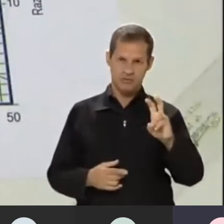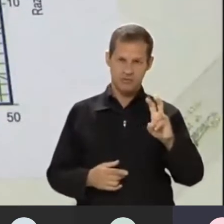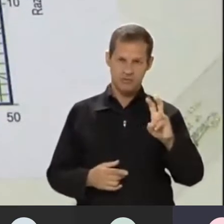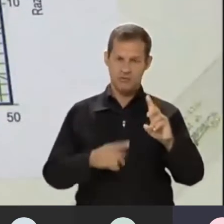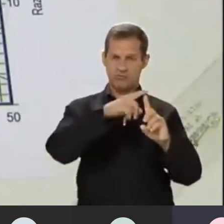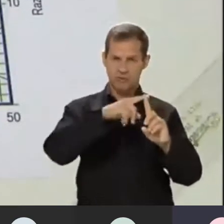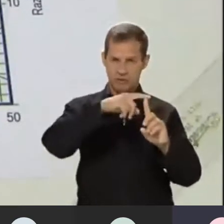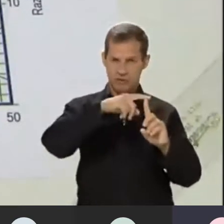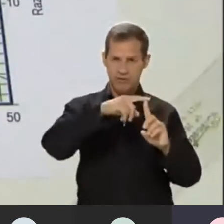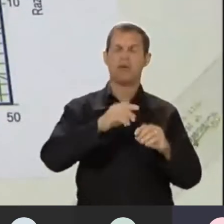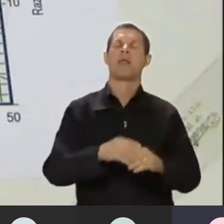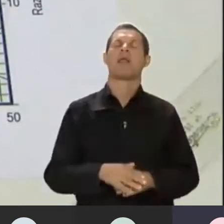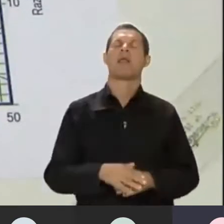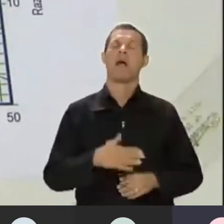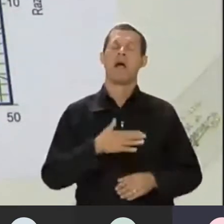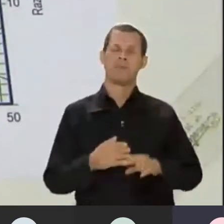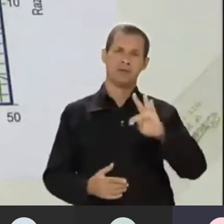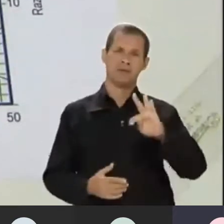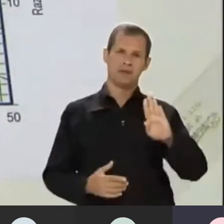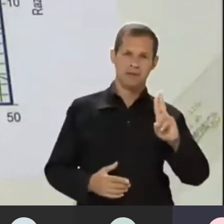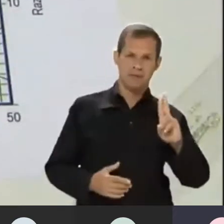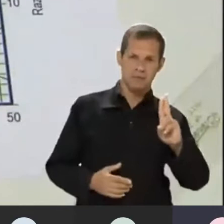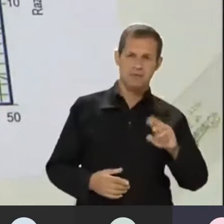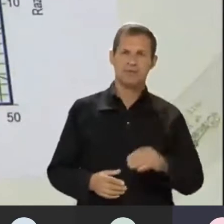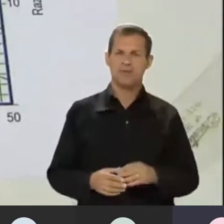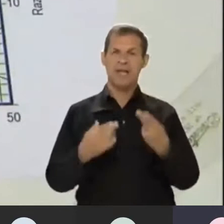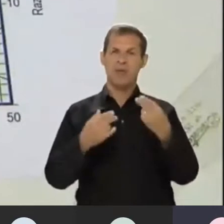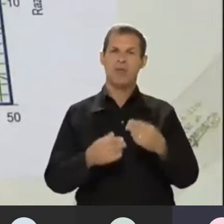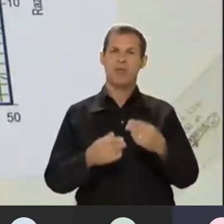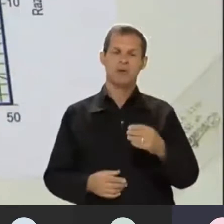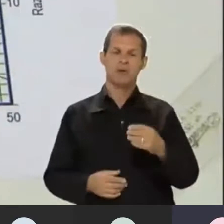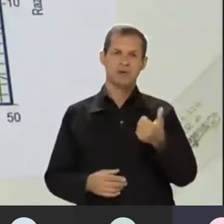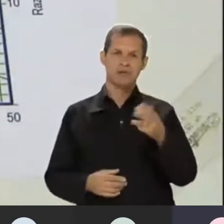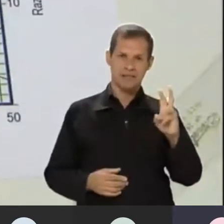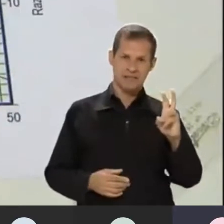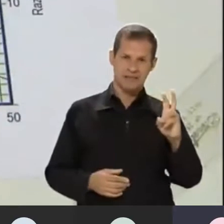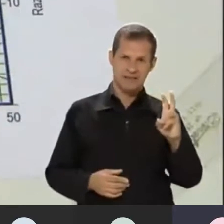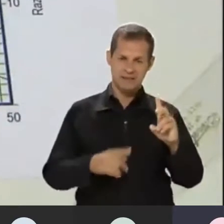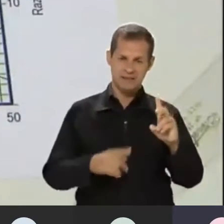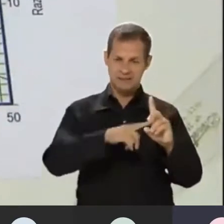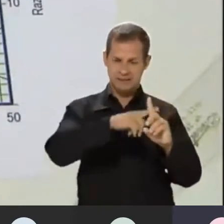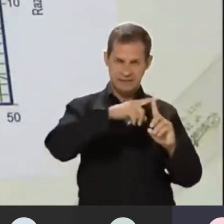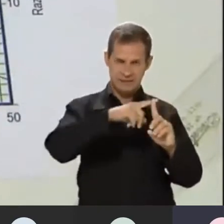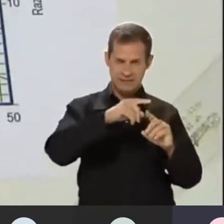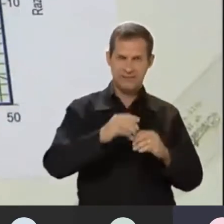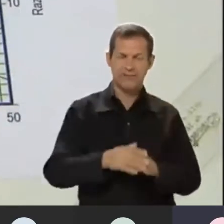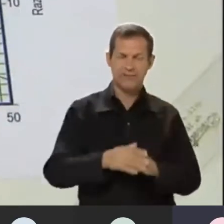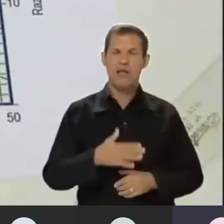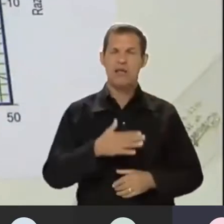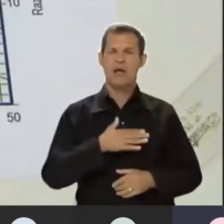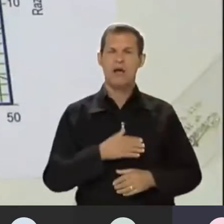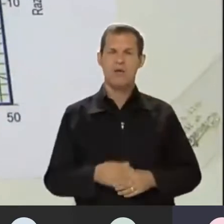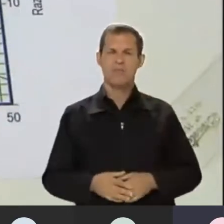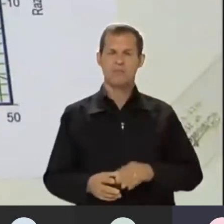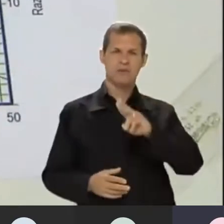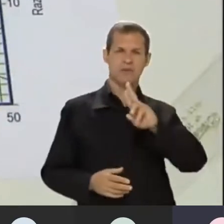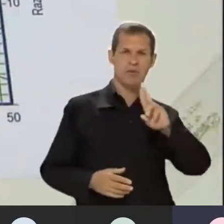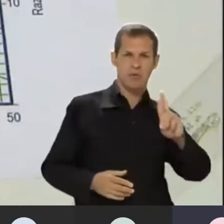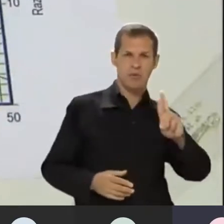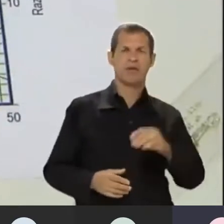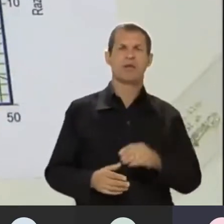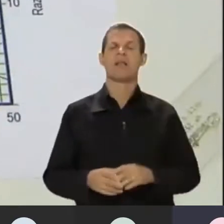graus Celsius. A minha temperatura de bulbo úmido é igual a 15 graus Celsius. A minha